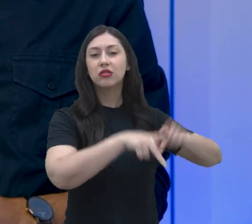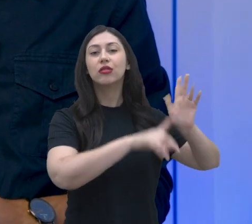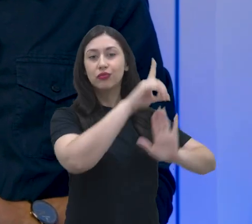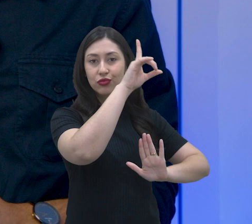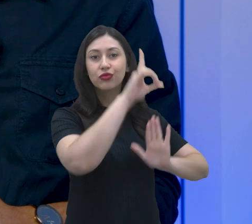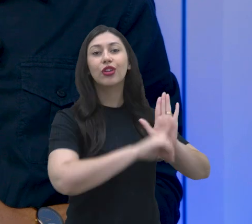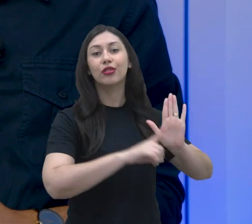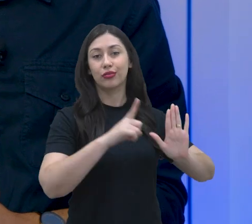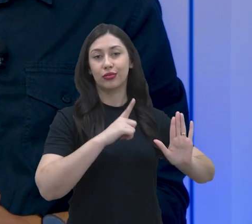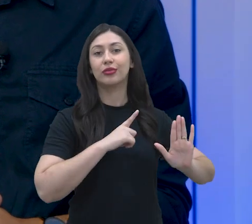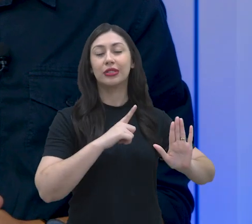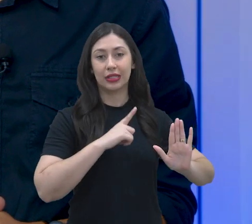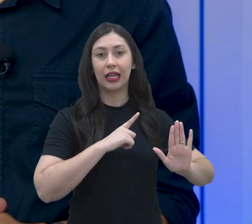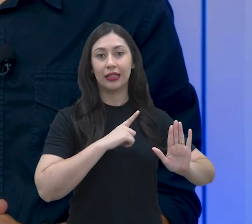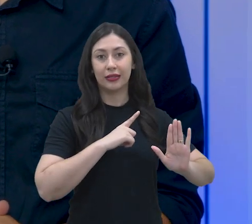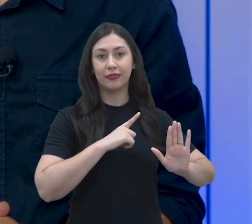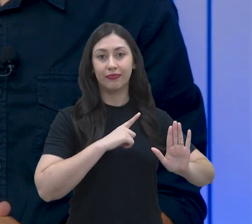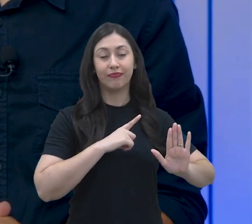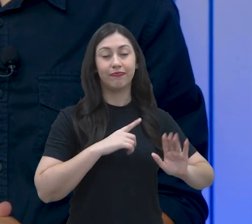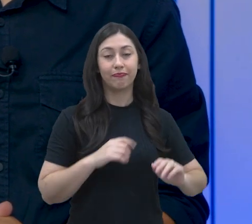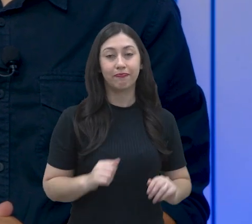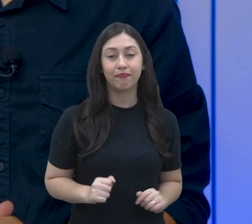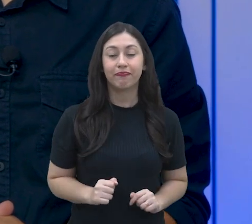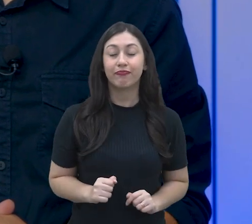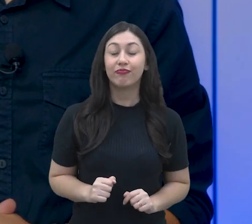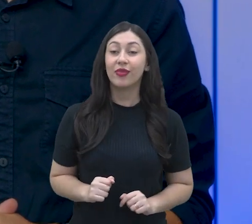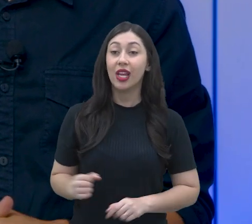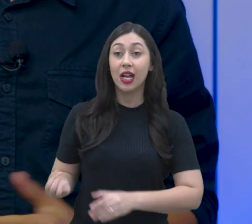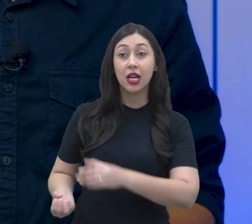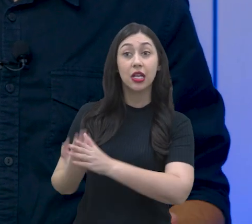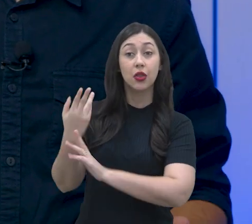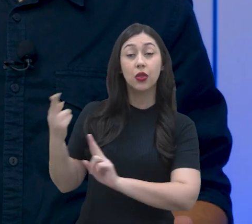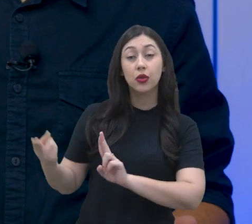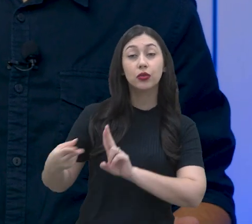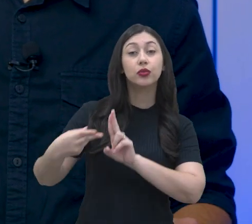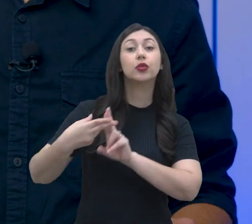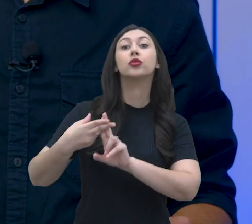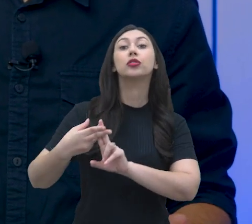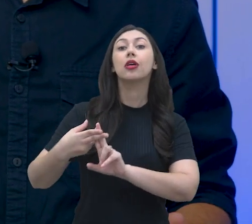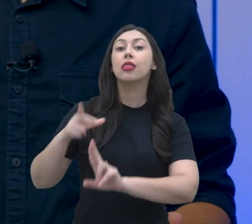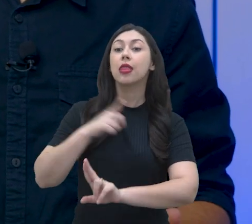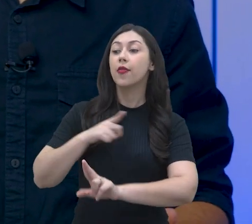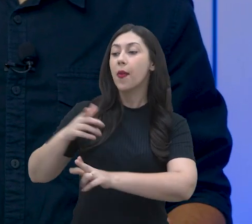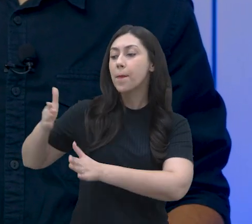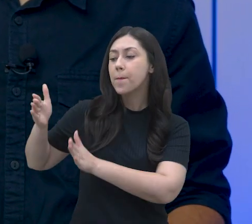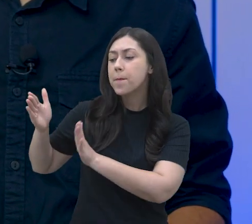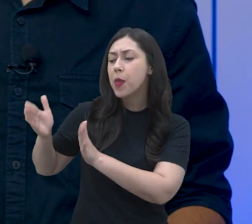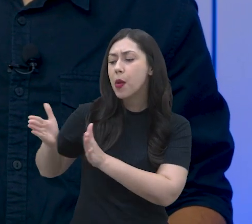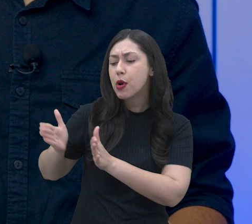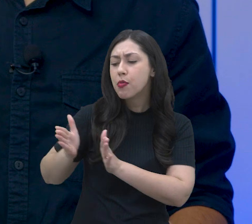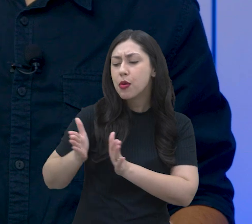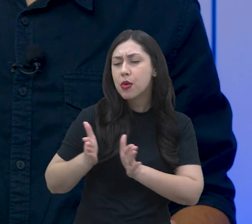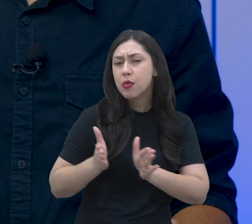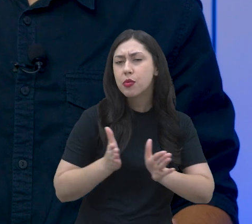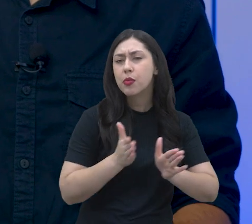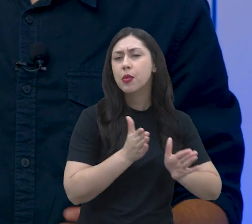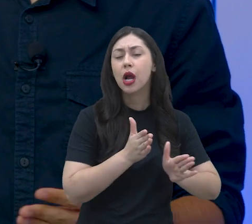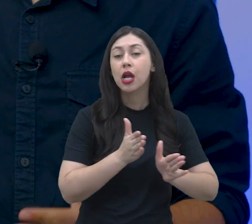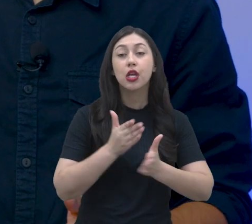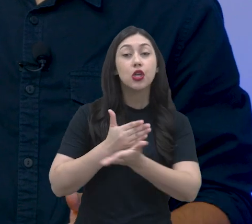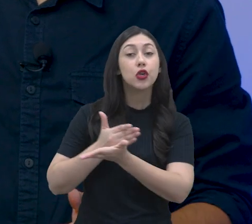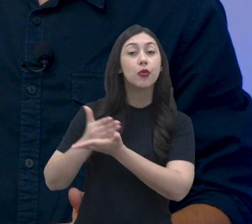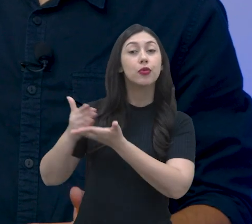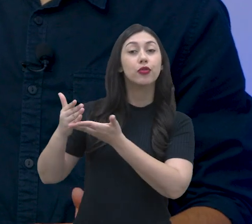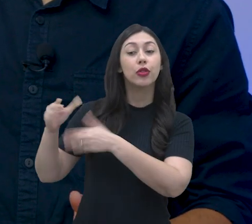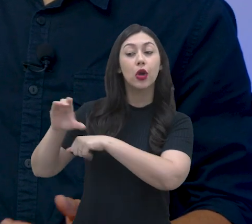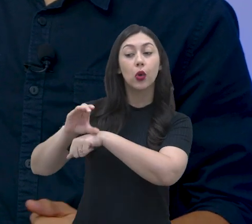e o atendimento a que as pessoas têm direito pode variar. A criação dele foi resultado de um processo que começou na